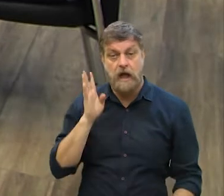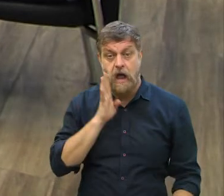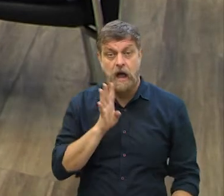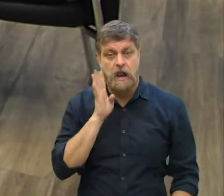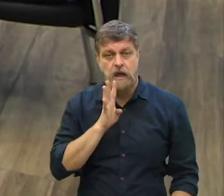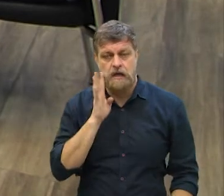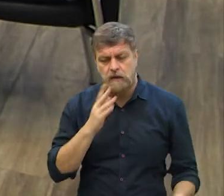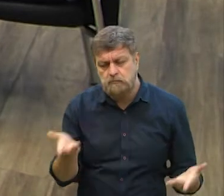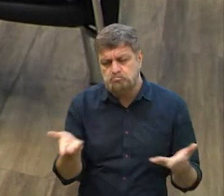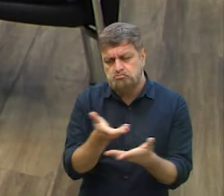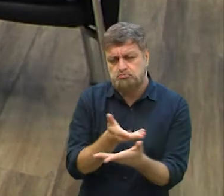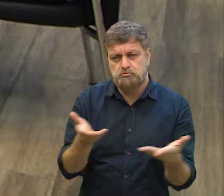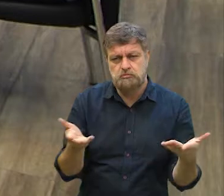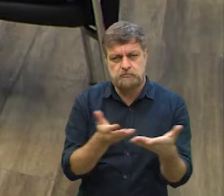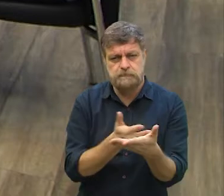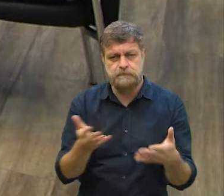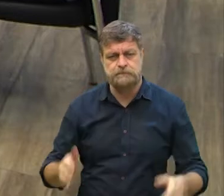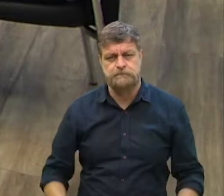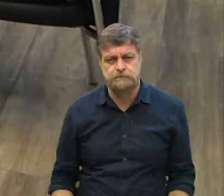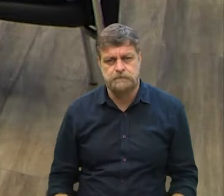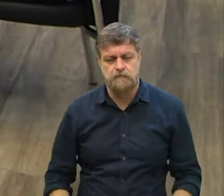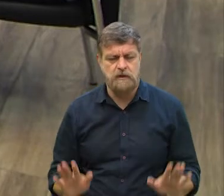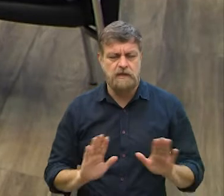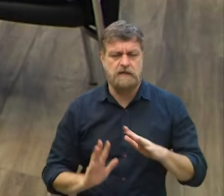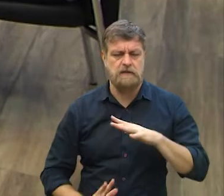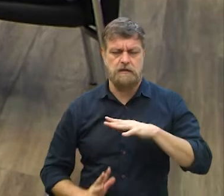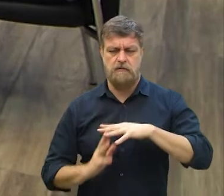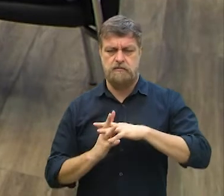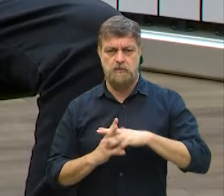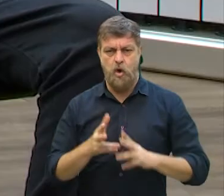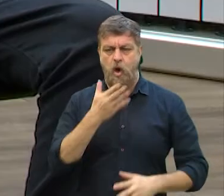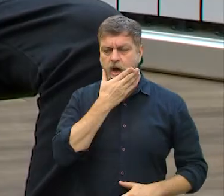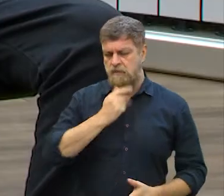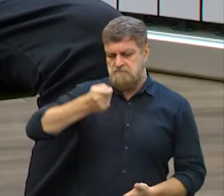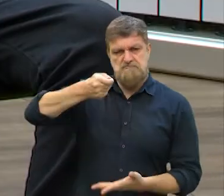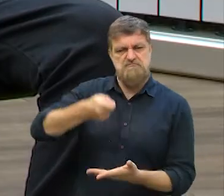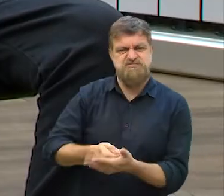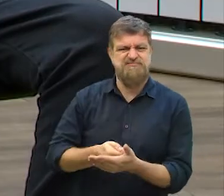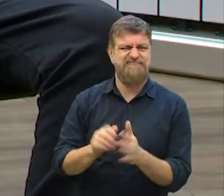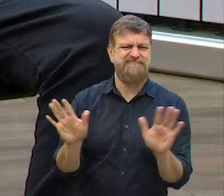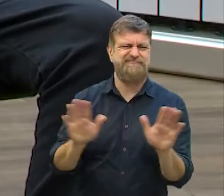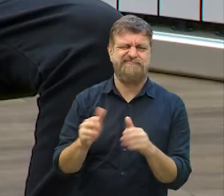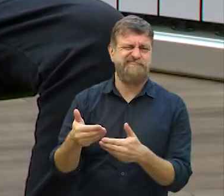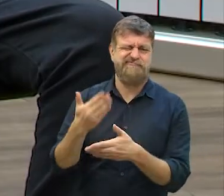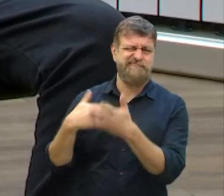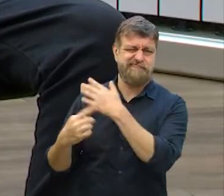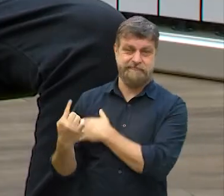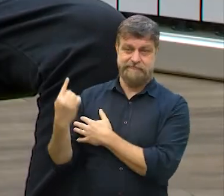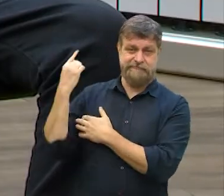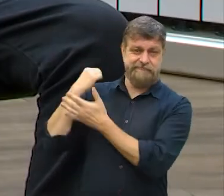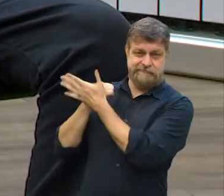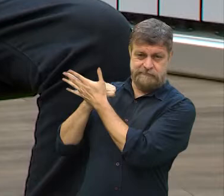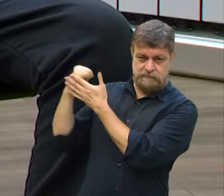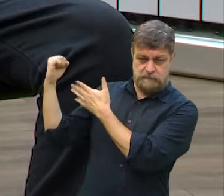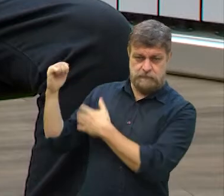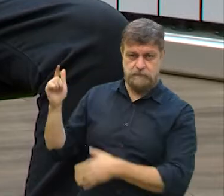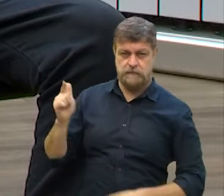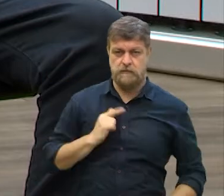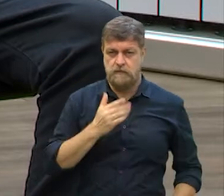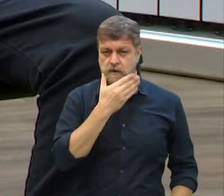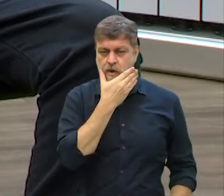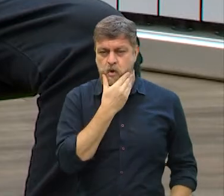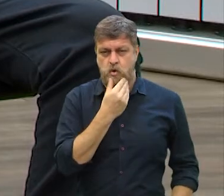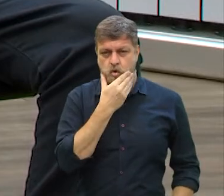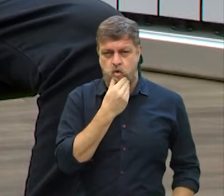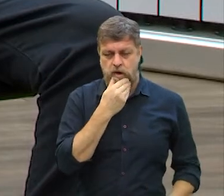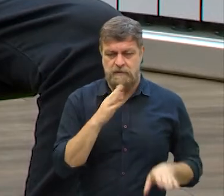é legal, enfim, nada em excesso, né? Eu acho que o machismo hoje já não cabe mais, né? O cinderelismo, que é